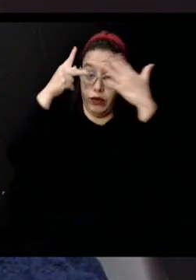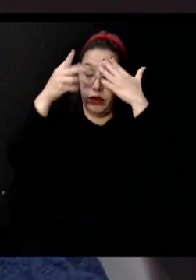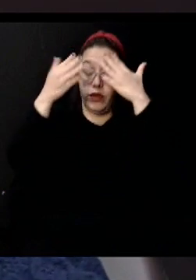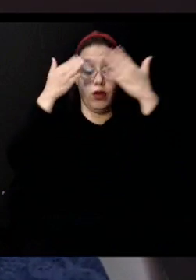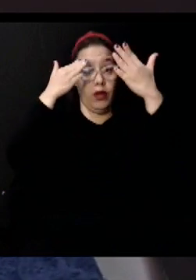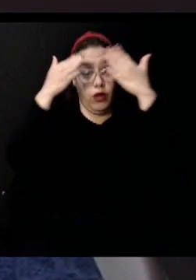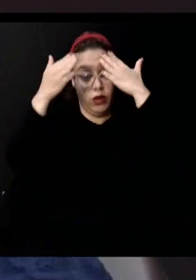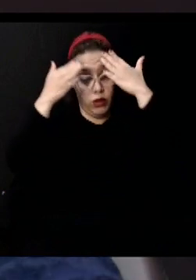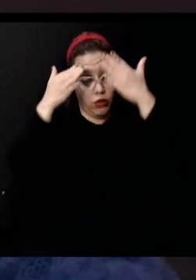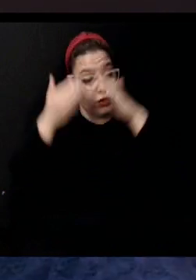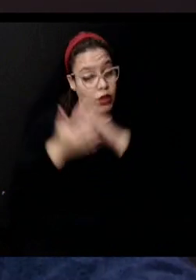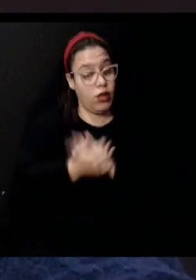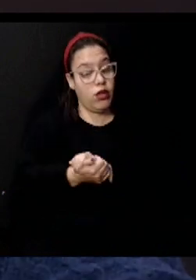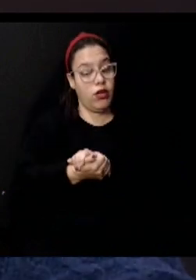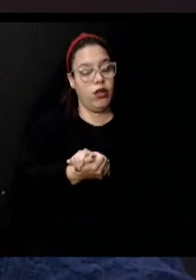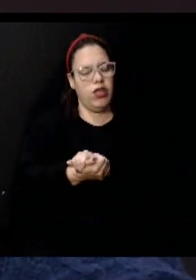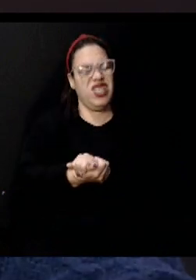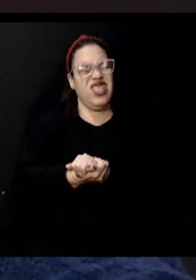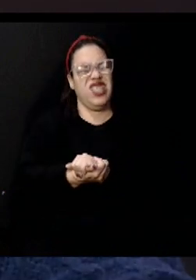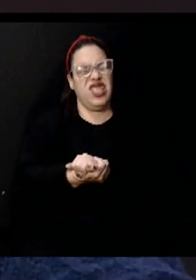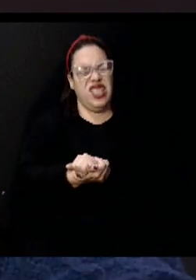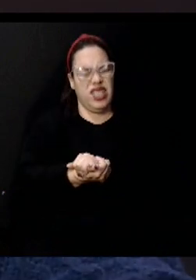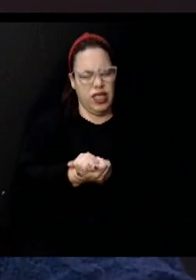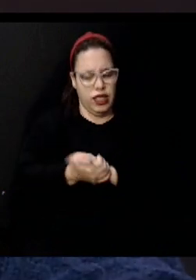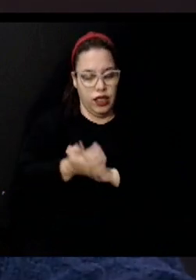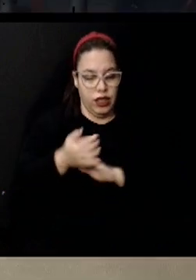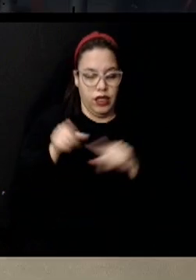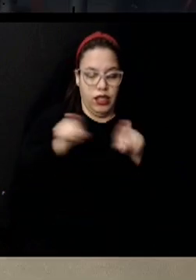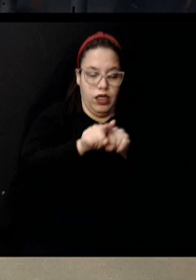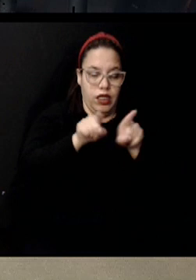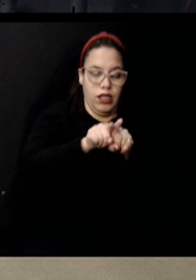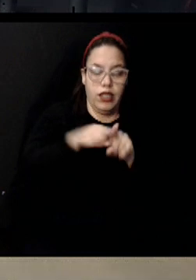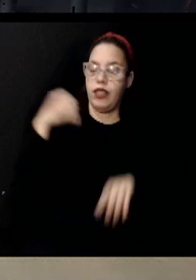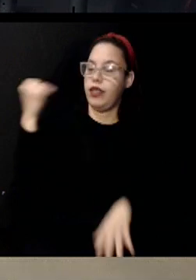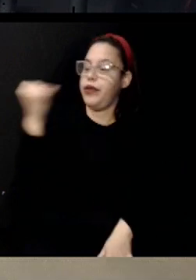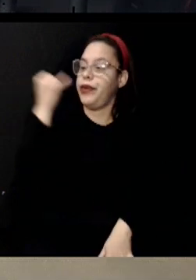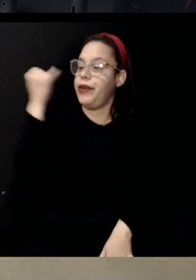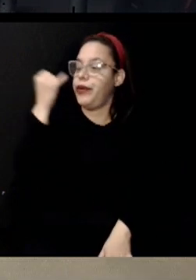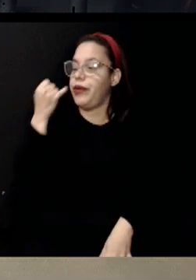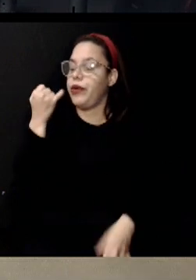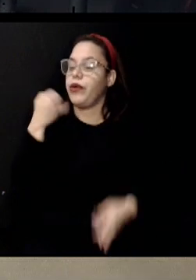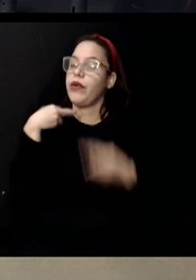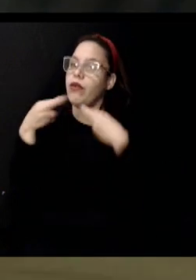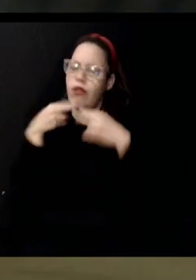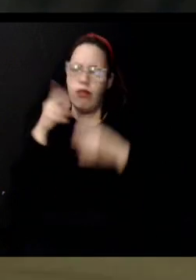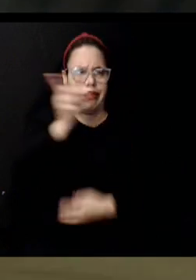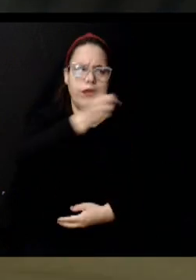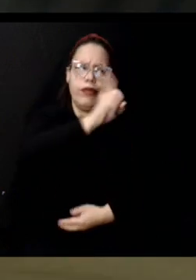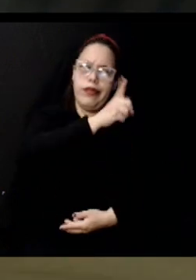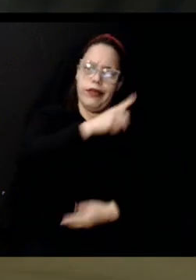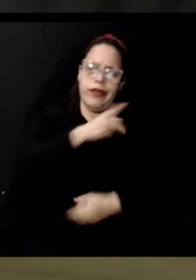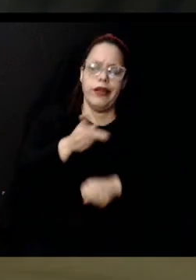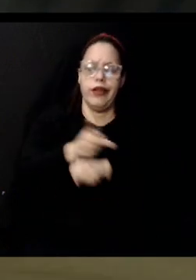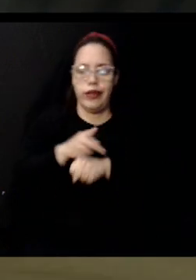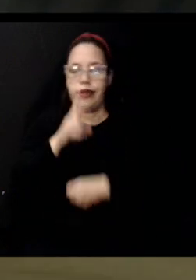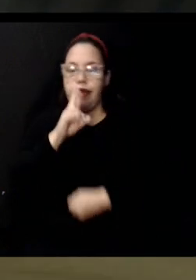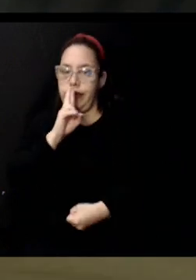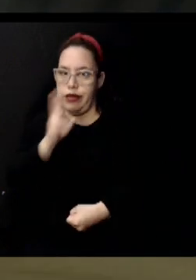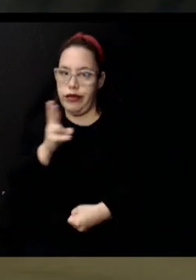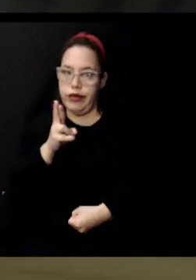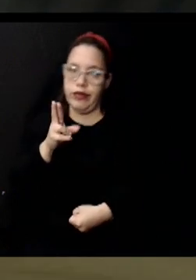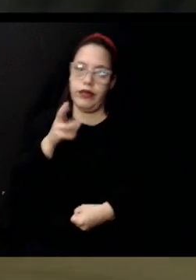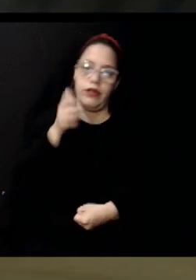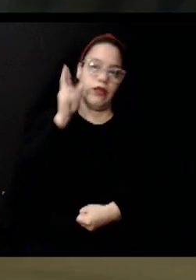terapeuta, para poder estar tratando disso também. É importante, não adianta ficar só reclamando, né, a gente precisa Não, buscar a solução. Então É. se você não tá legal, se